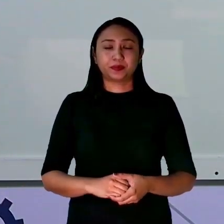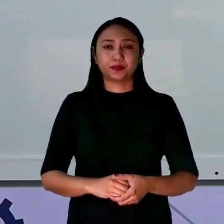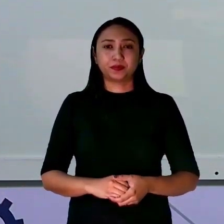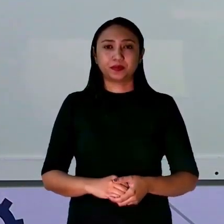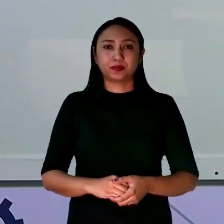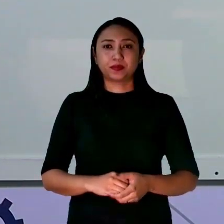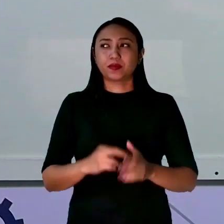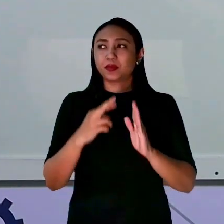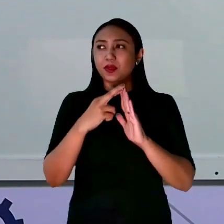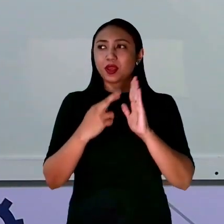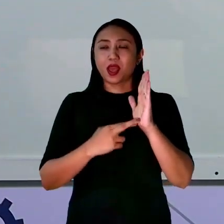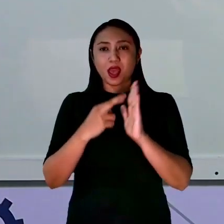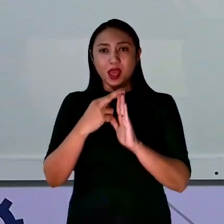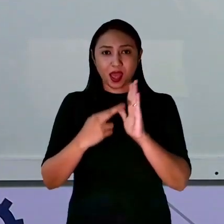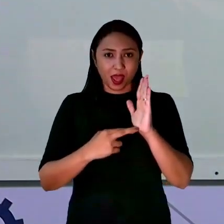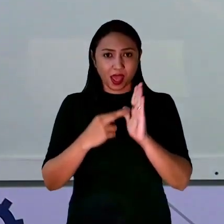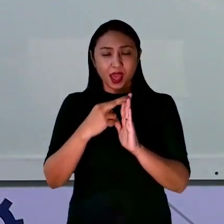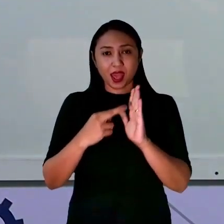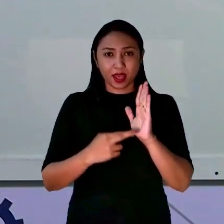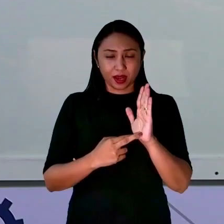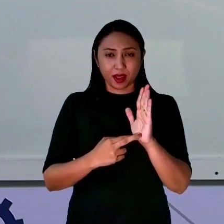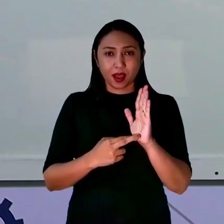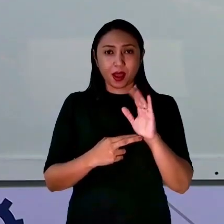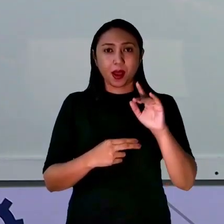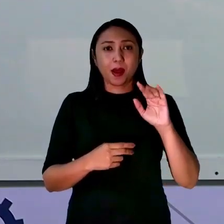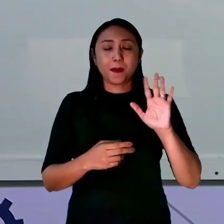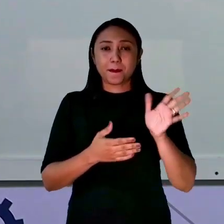pela regra da mão